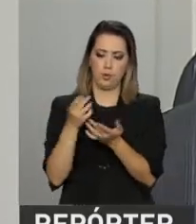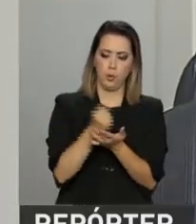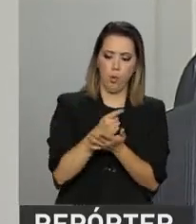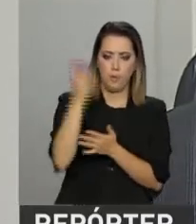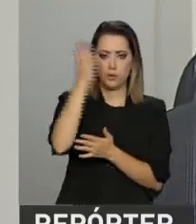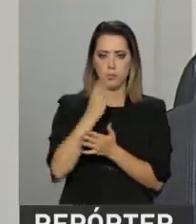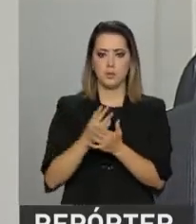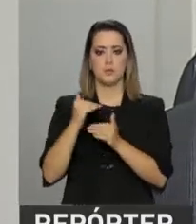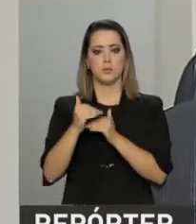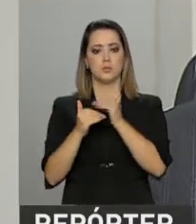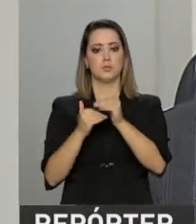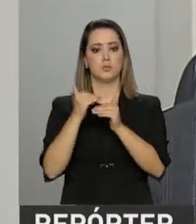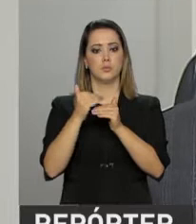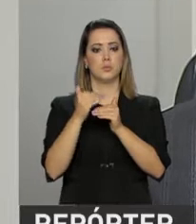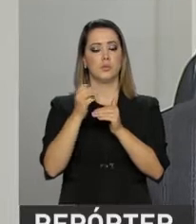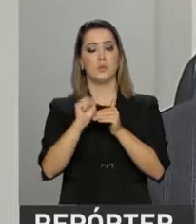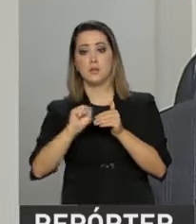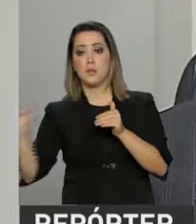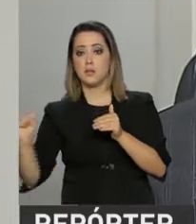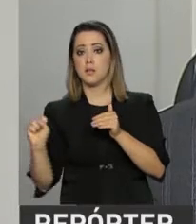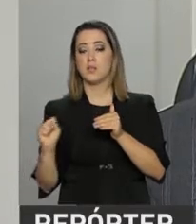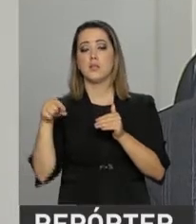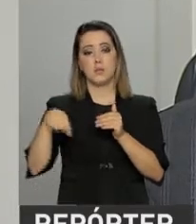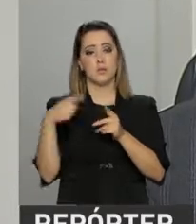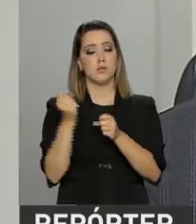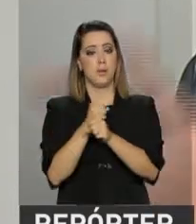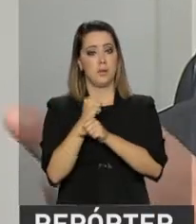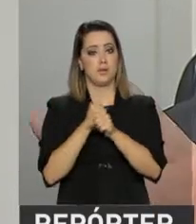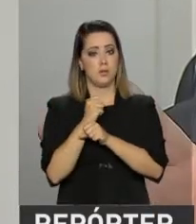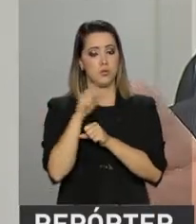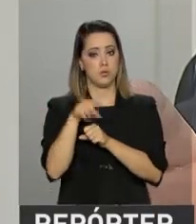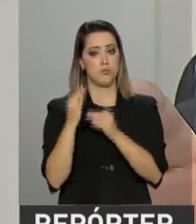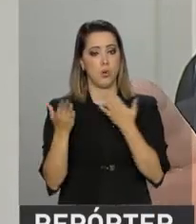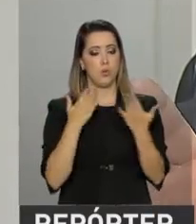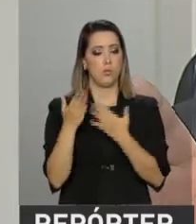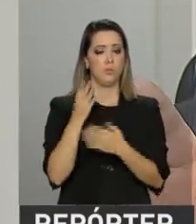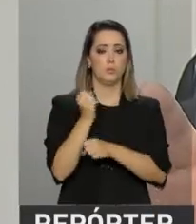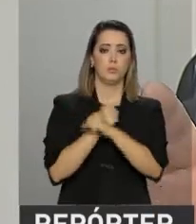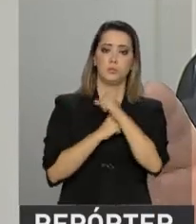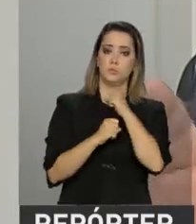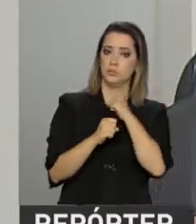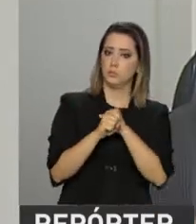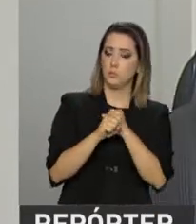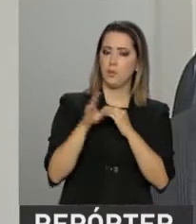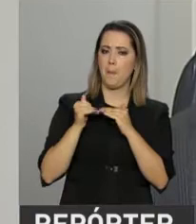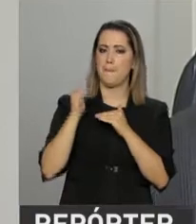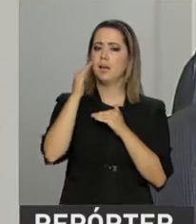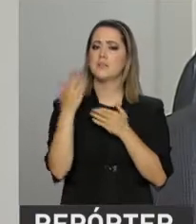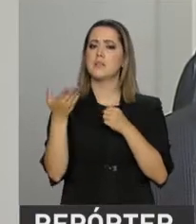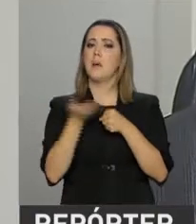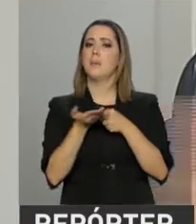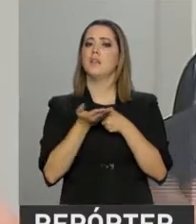30 neste semestre deste primeiro semestre 2007 em relação ao primeiro semestre das 16 acima da